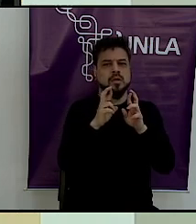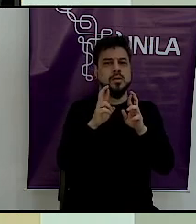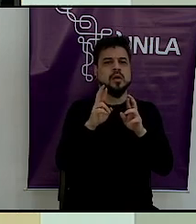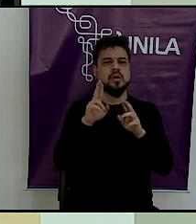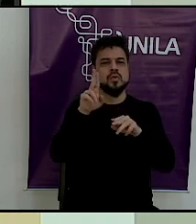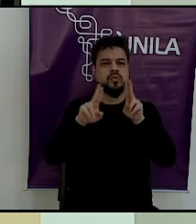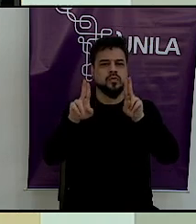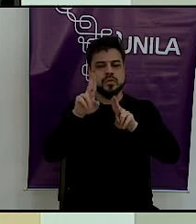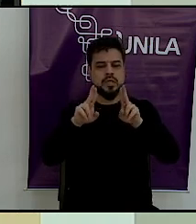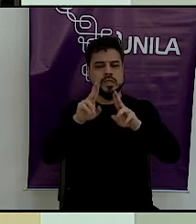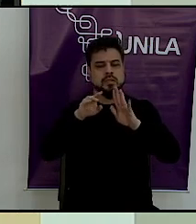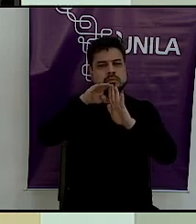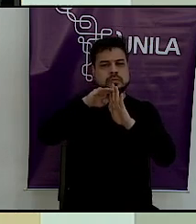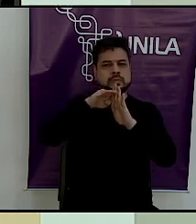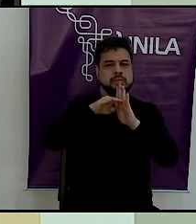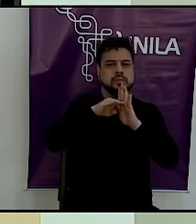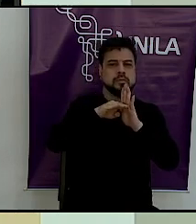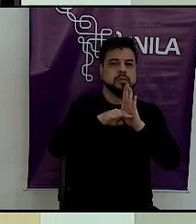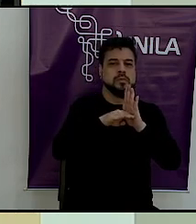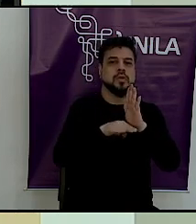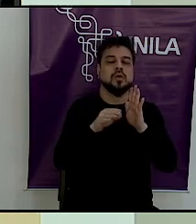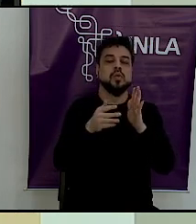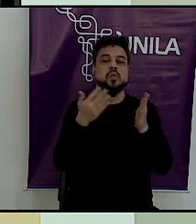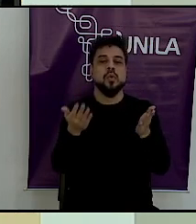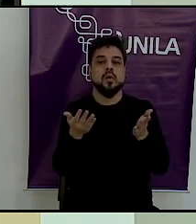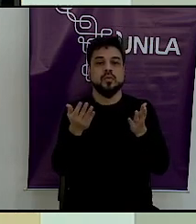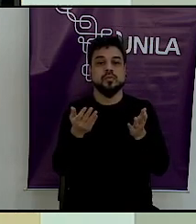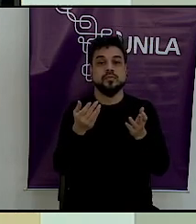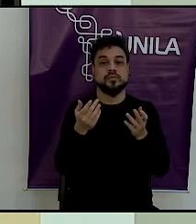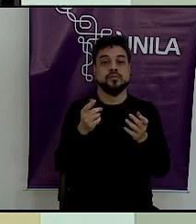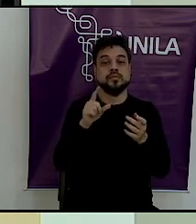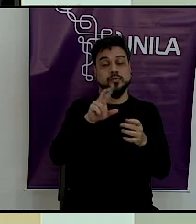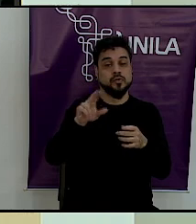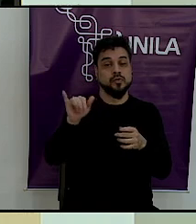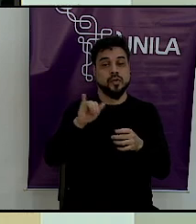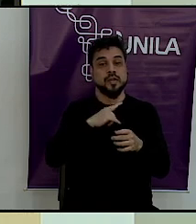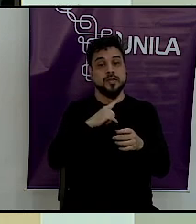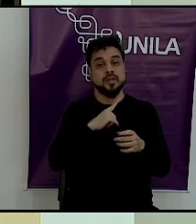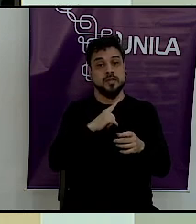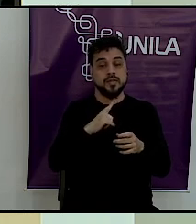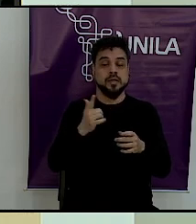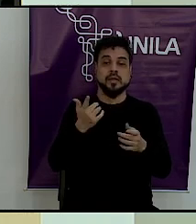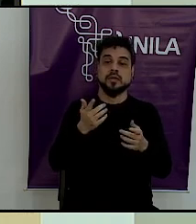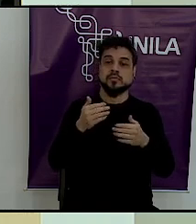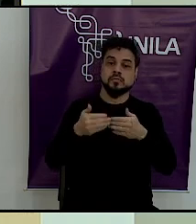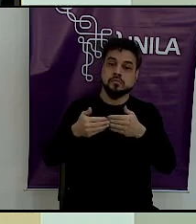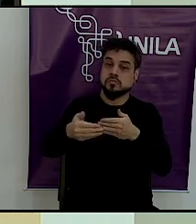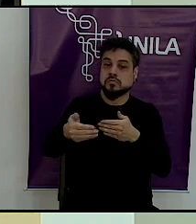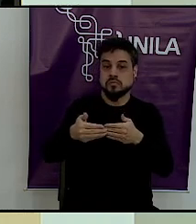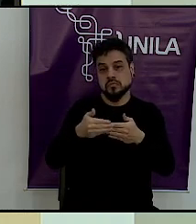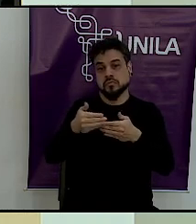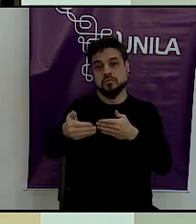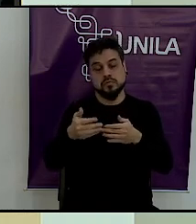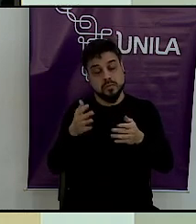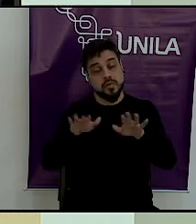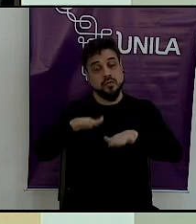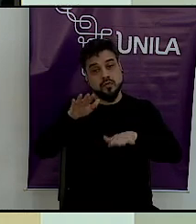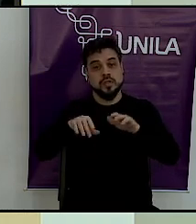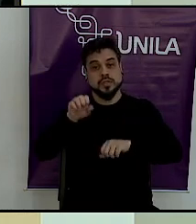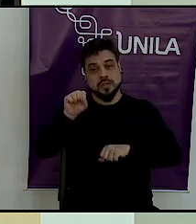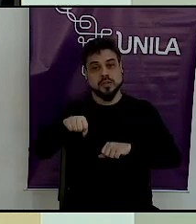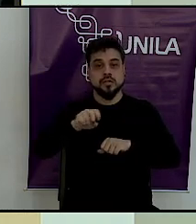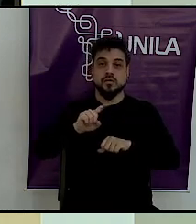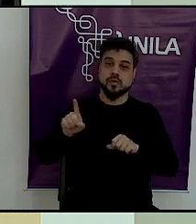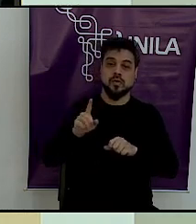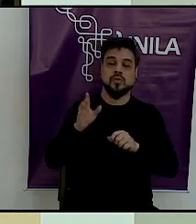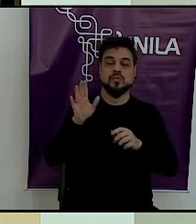perdendo seus indicadores, qual é o percentual de perda de orçamento que elas podem ter que sofrer ou não, né? Isso está em